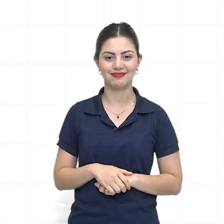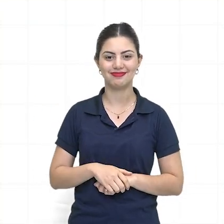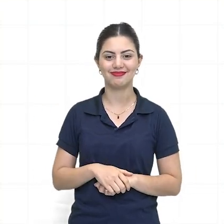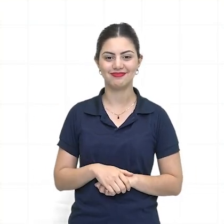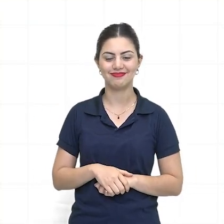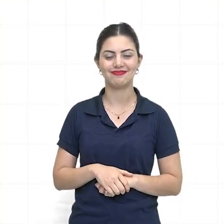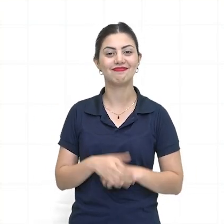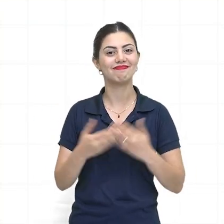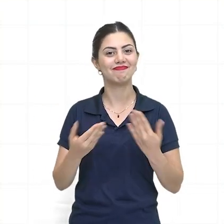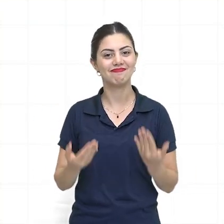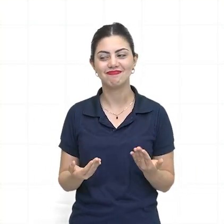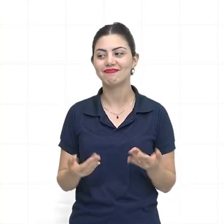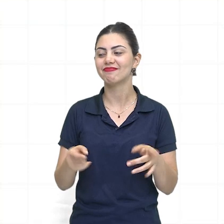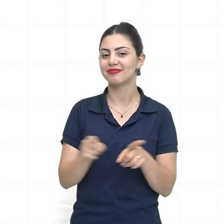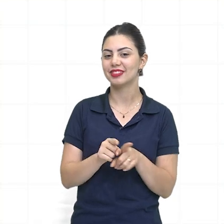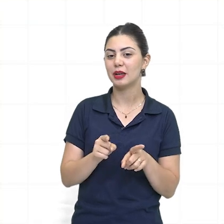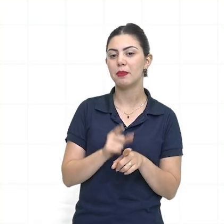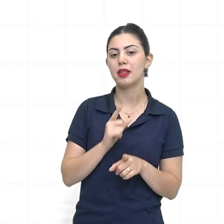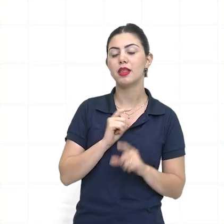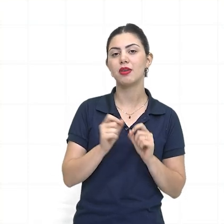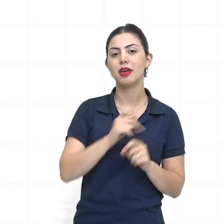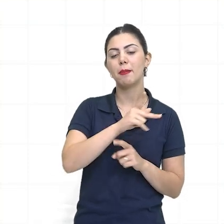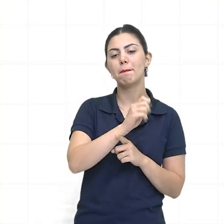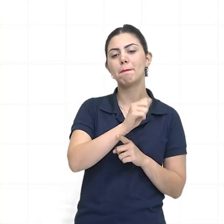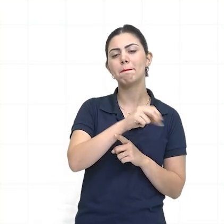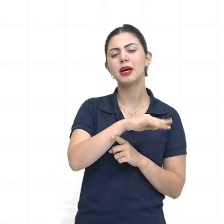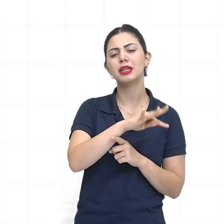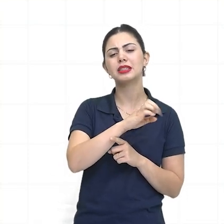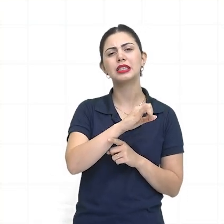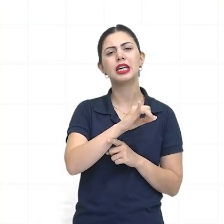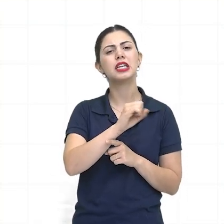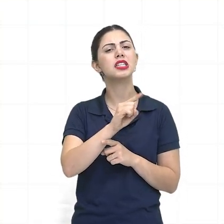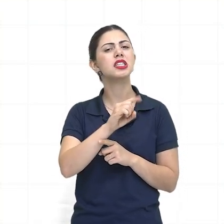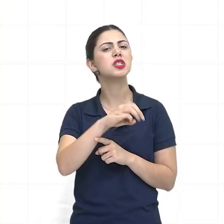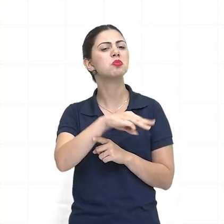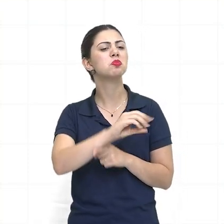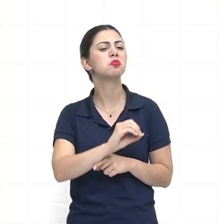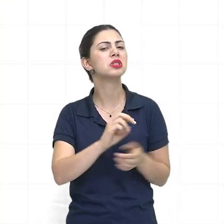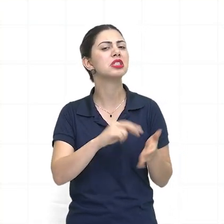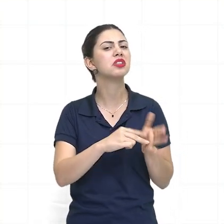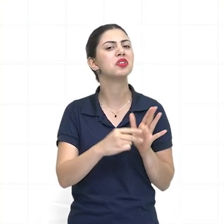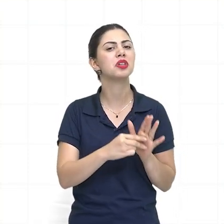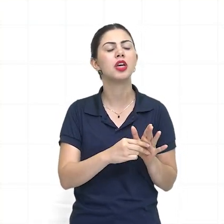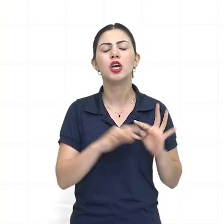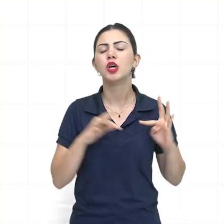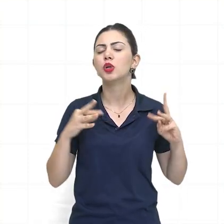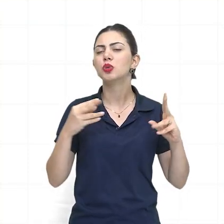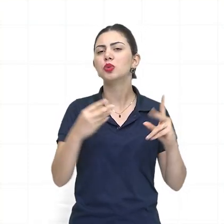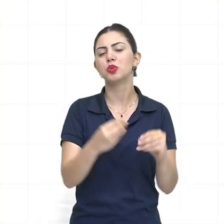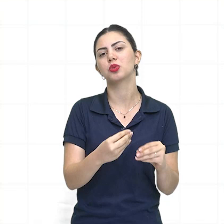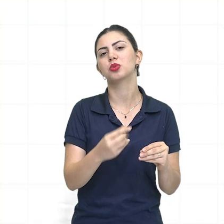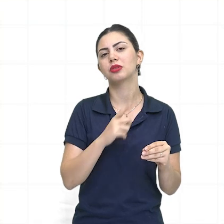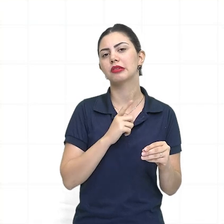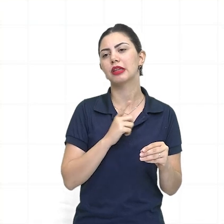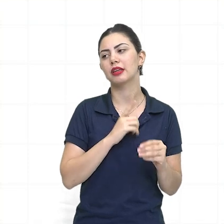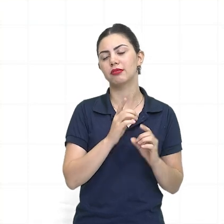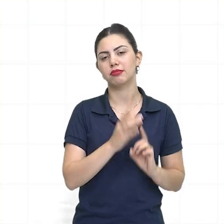também vai prezar pelo panteísmo. O que é o panteísmo? Tudo é Deus.